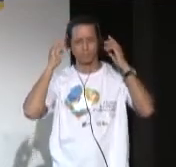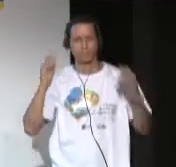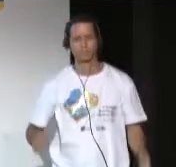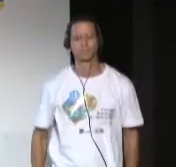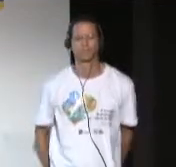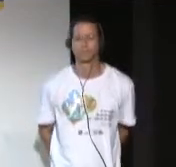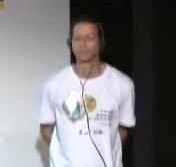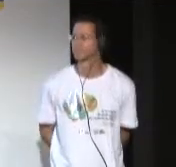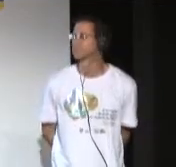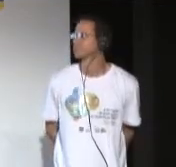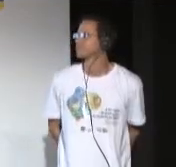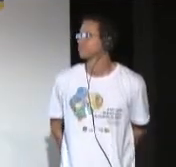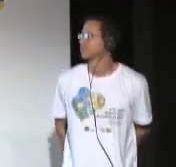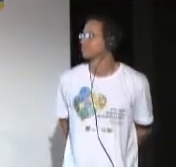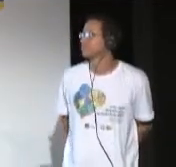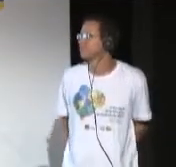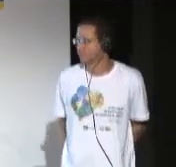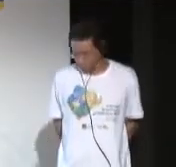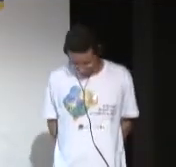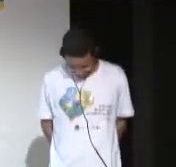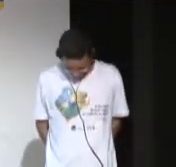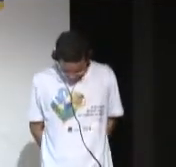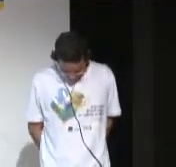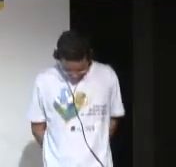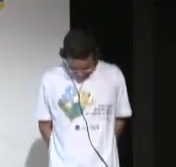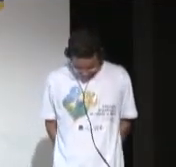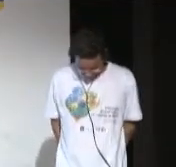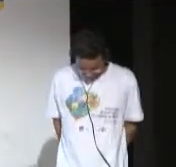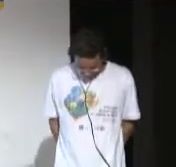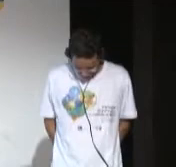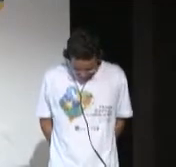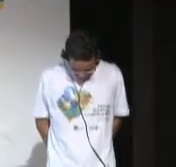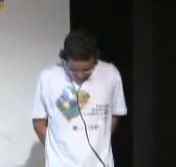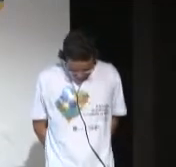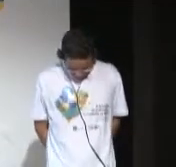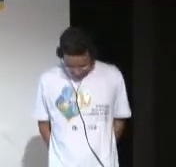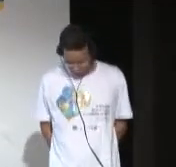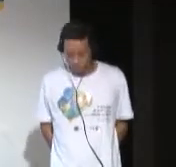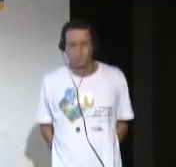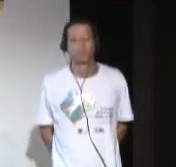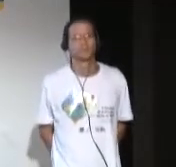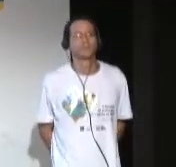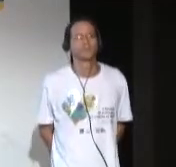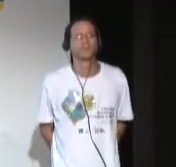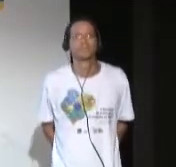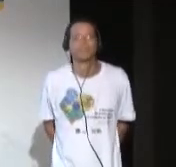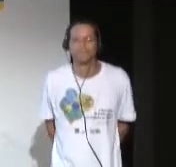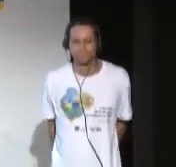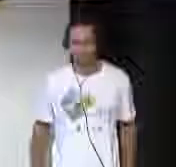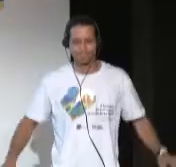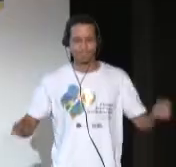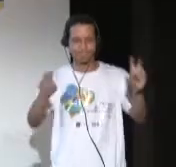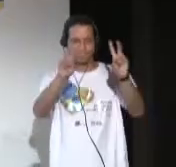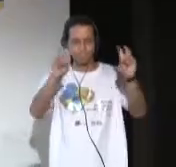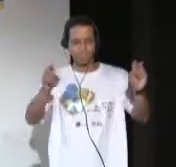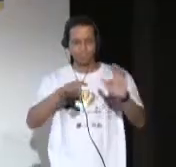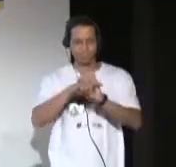A pergunta é: qual é o papel da avaliação nacional em Singapura e como é que ela